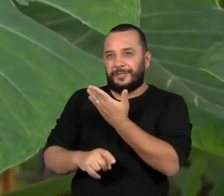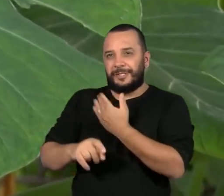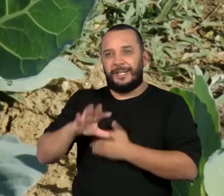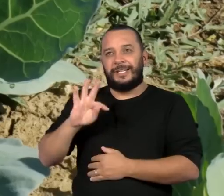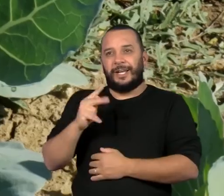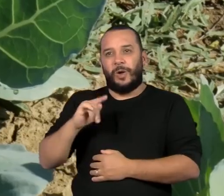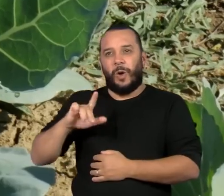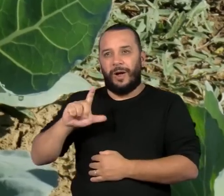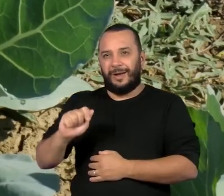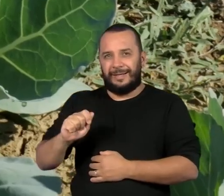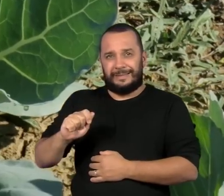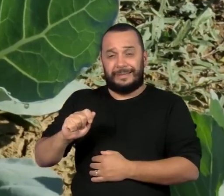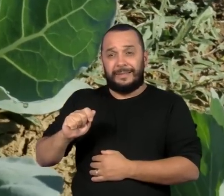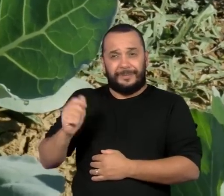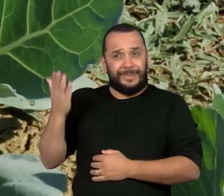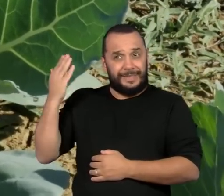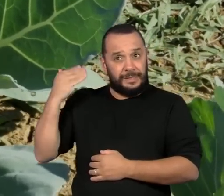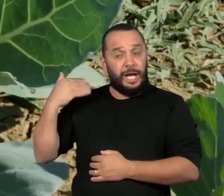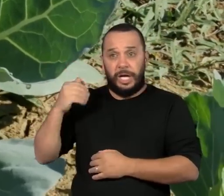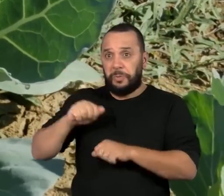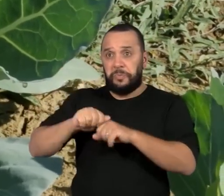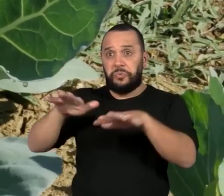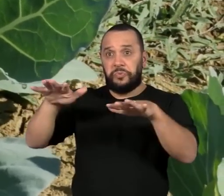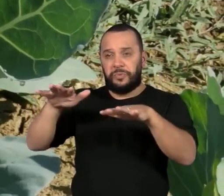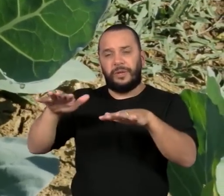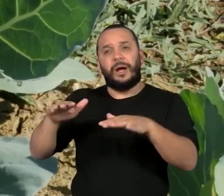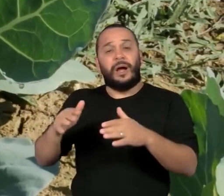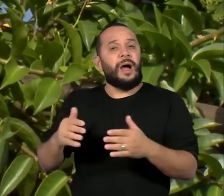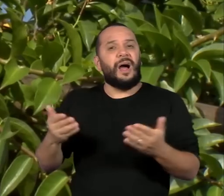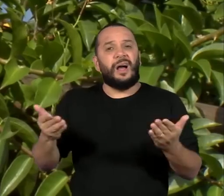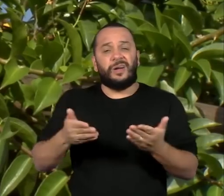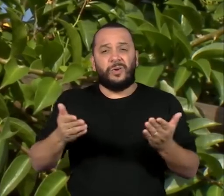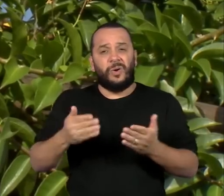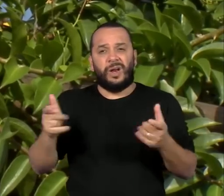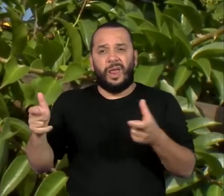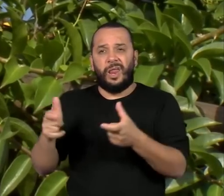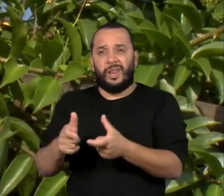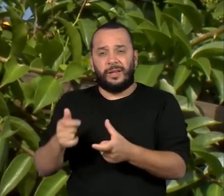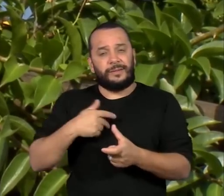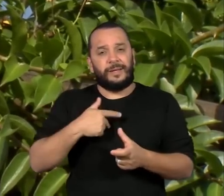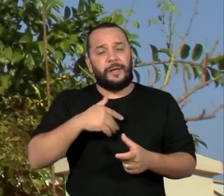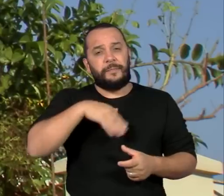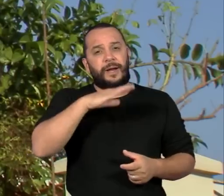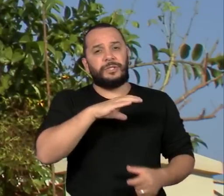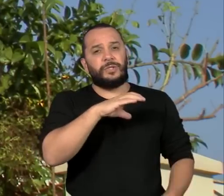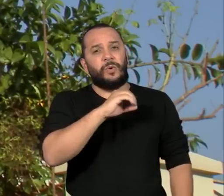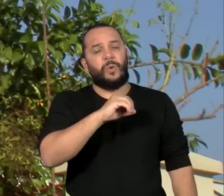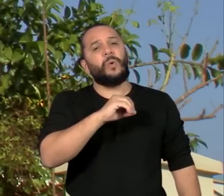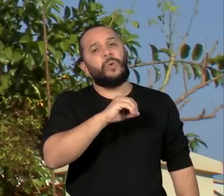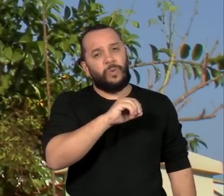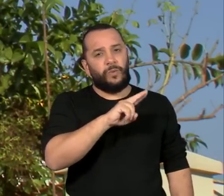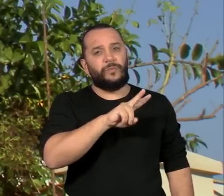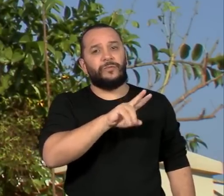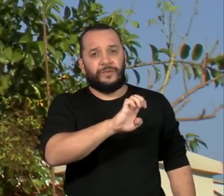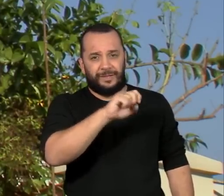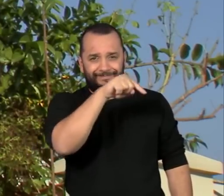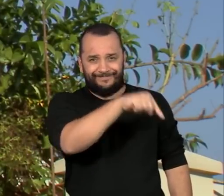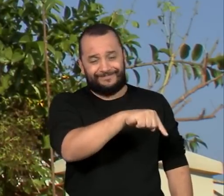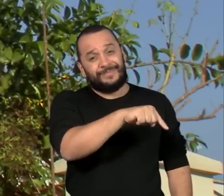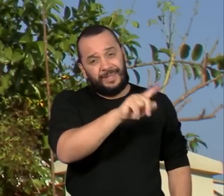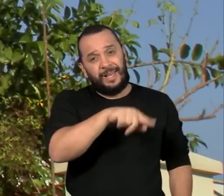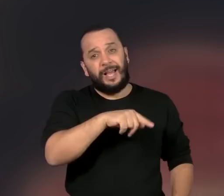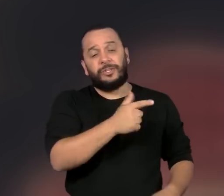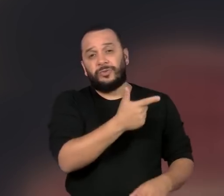do Brasil e perdeu espaço para a couve, que é estrangeira. A Hora Pronobis embeleza a cobertura acima da mesa